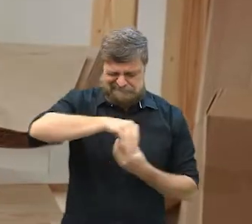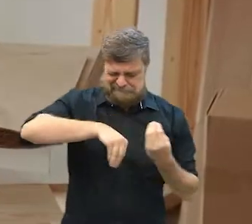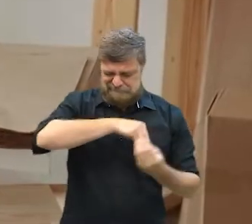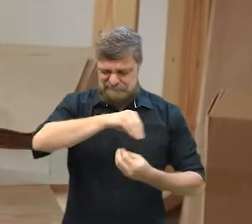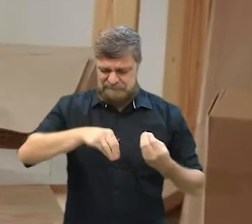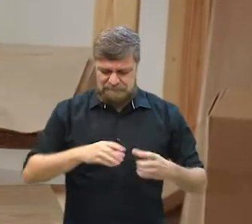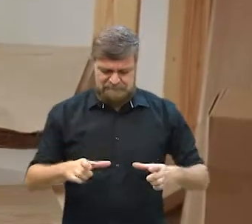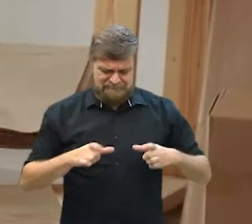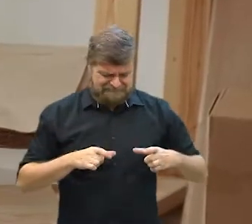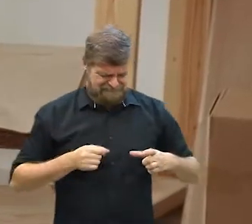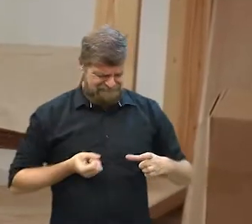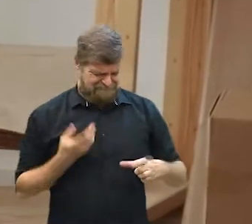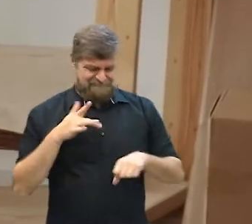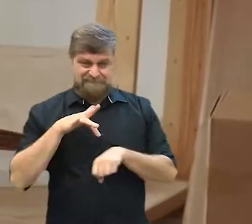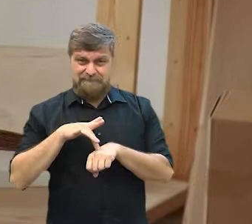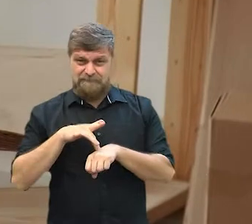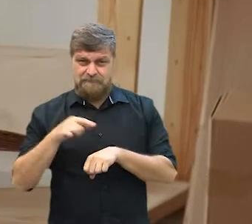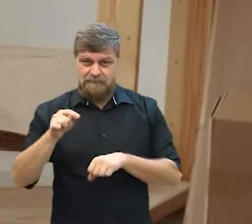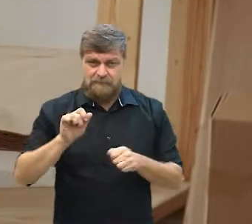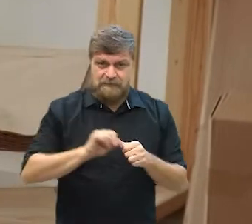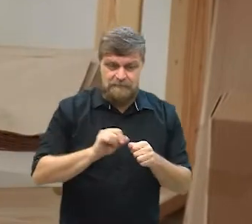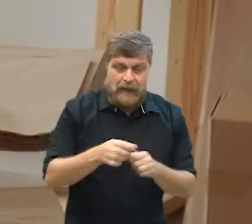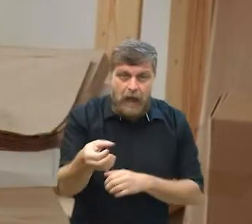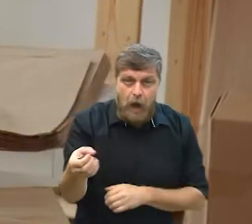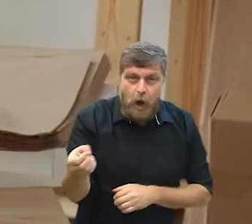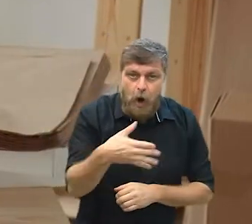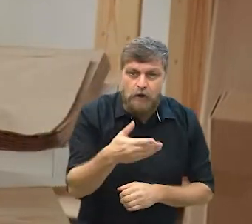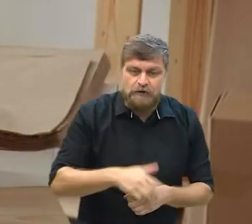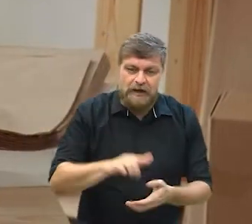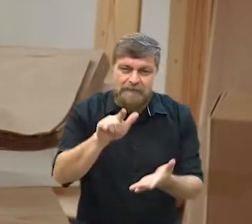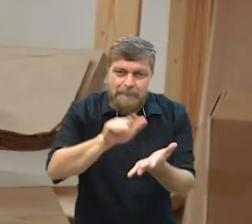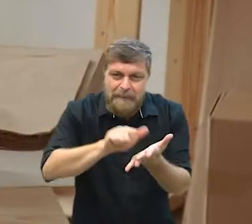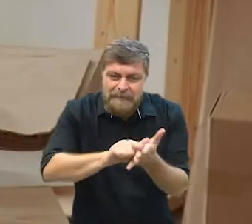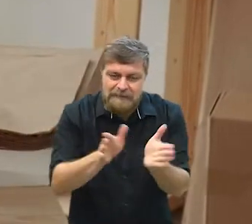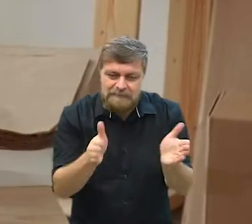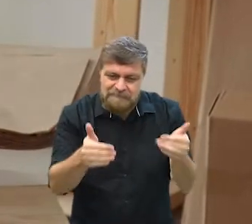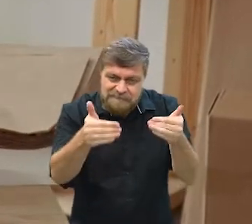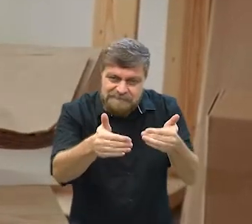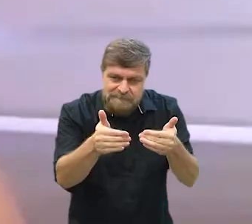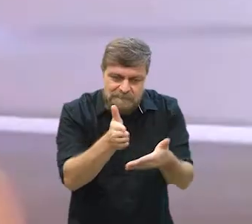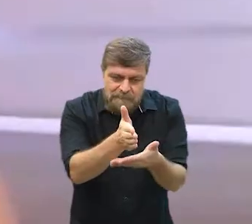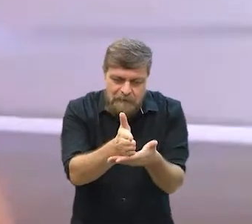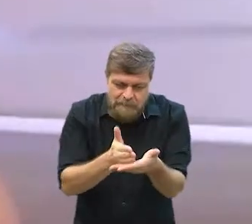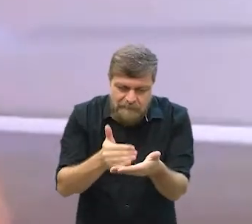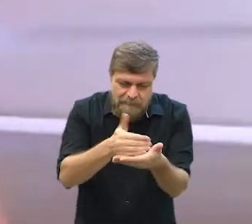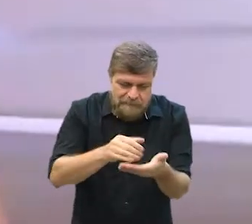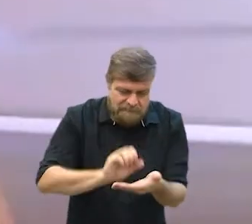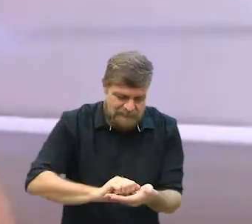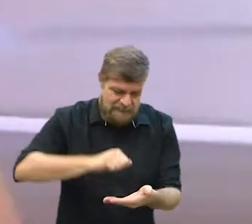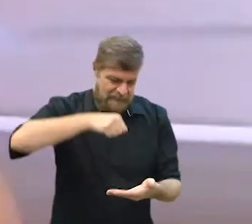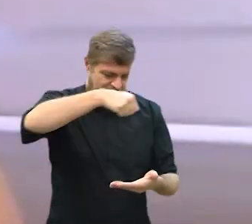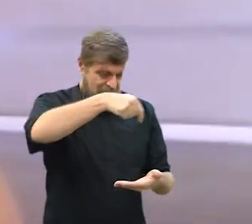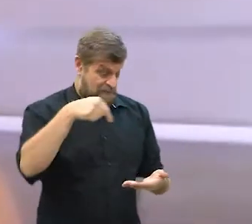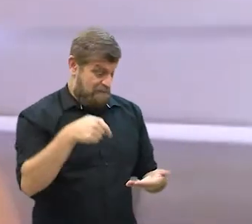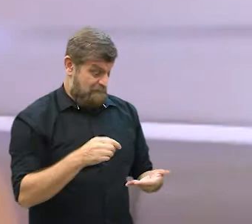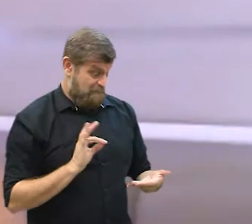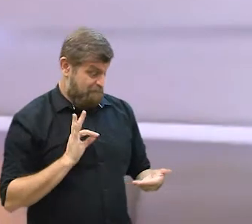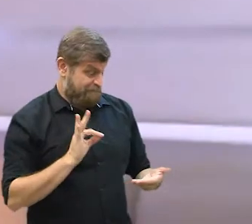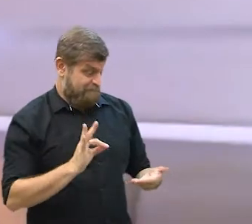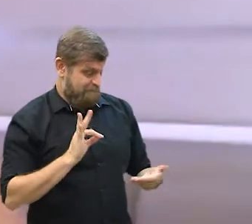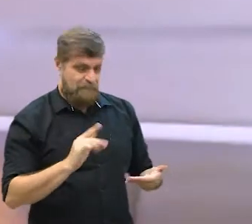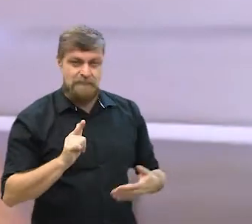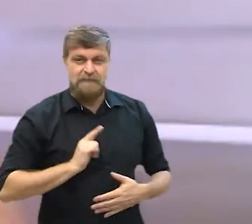aquilo já estava todo remexido, eles fizeram novas embalagens, agora as porções estão diferenciadas. Teve